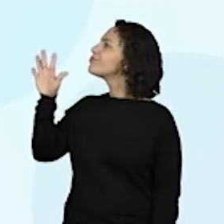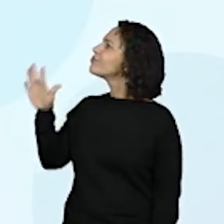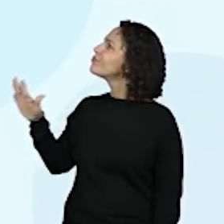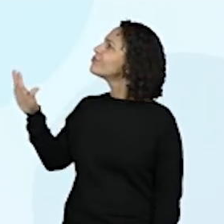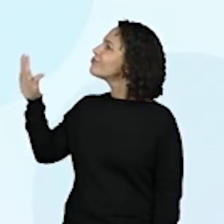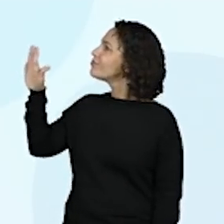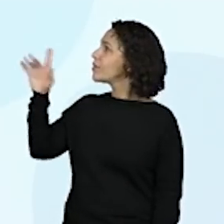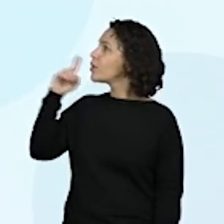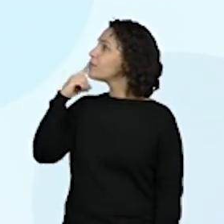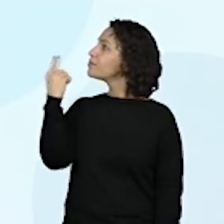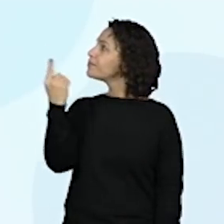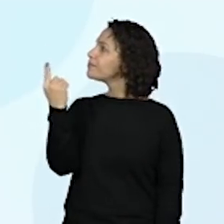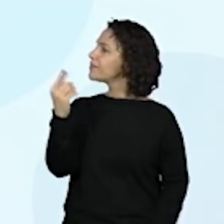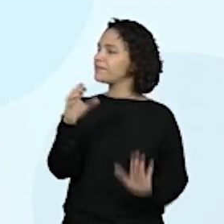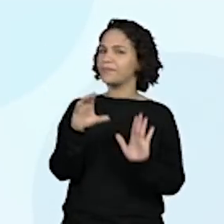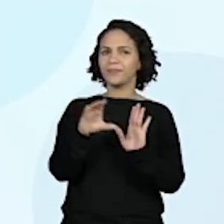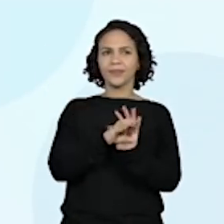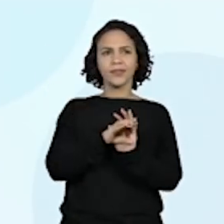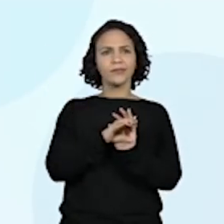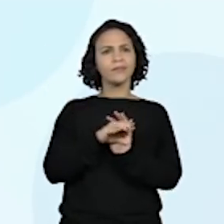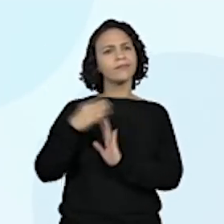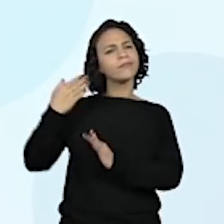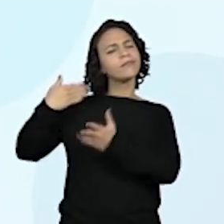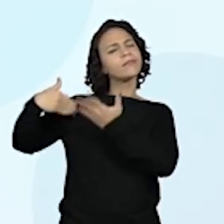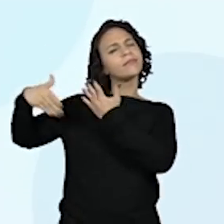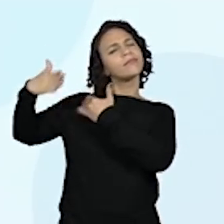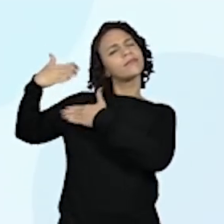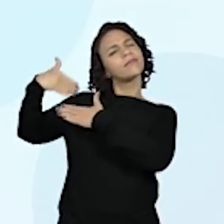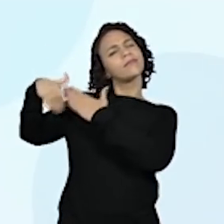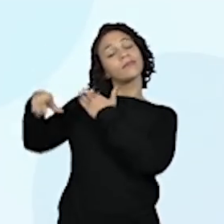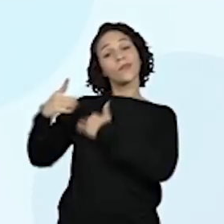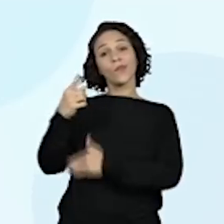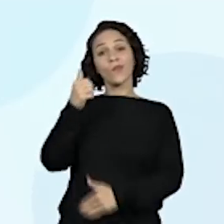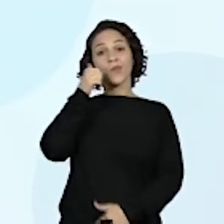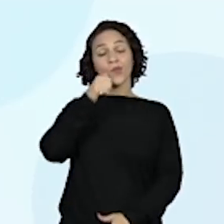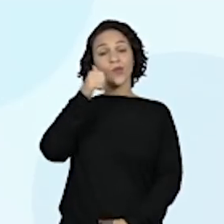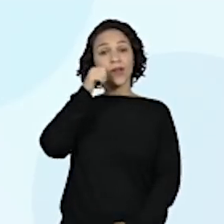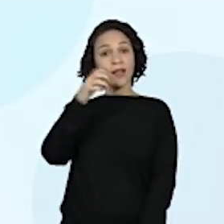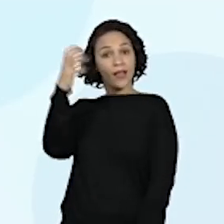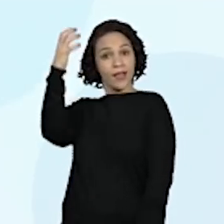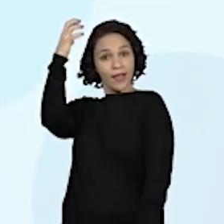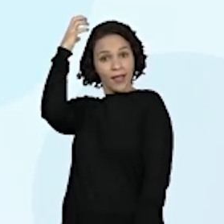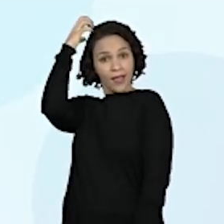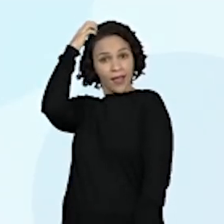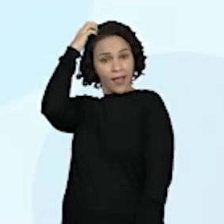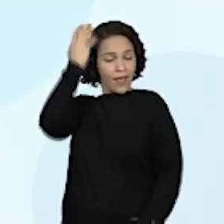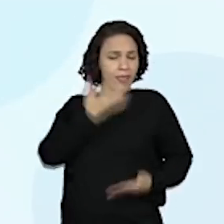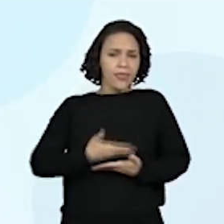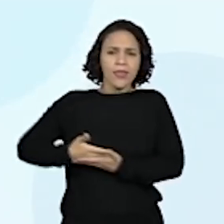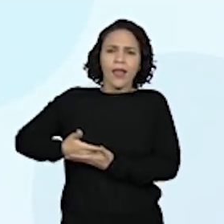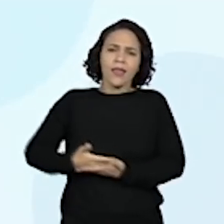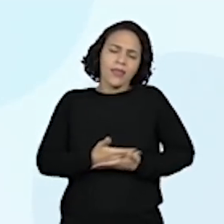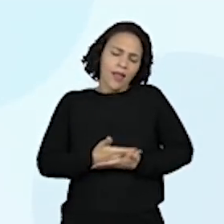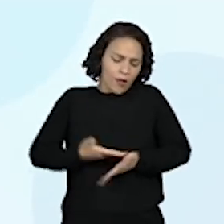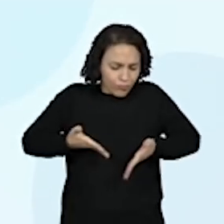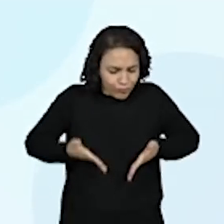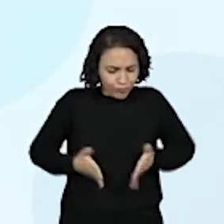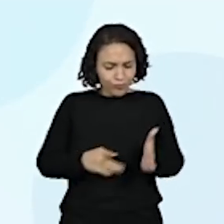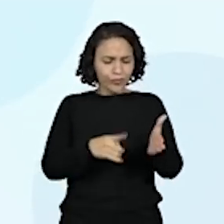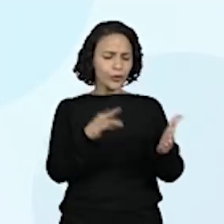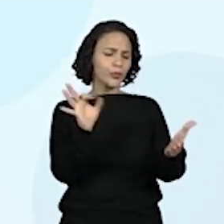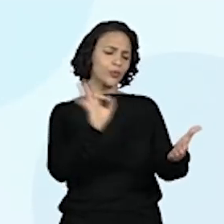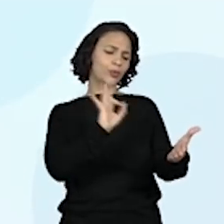primeiro parágrafo. Era uma vez uma rainha que deu à luz uma bela menina.